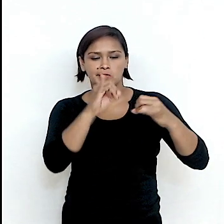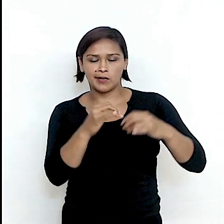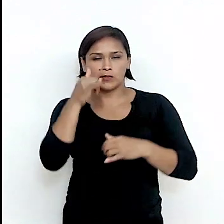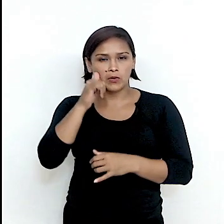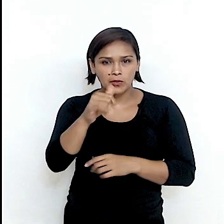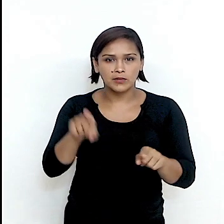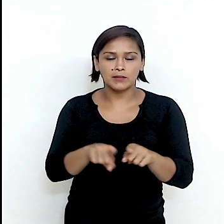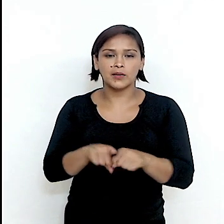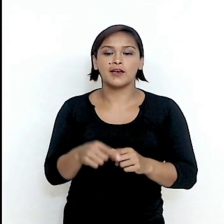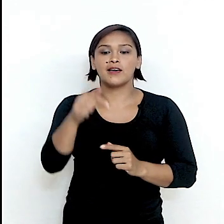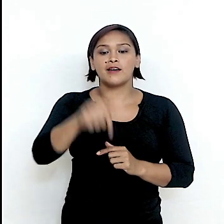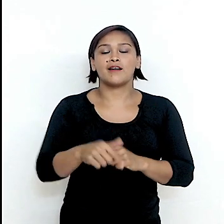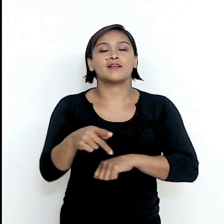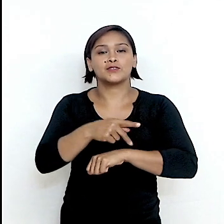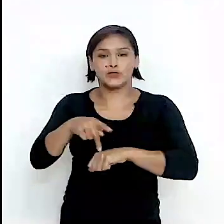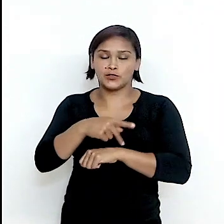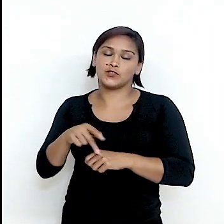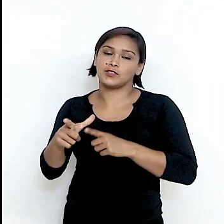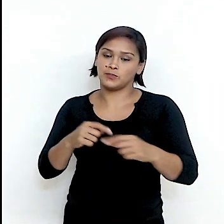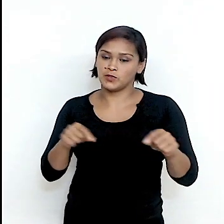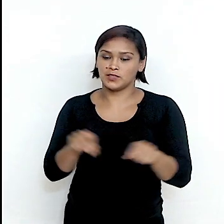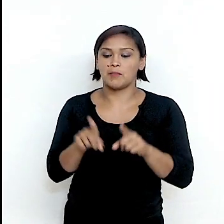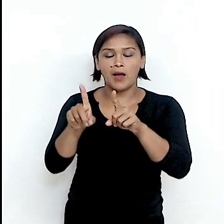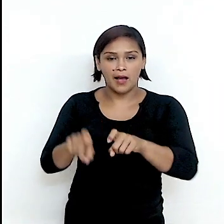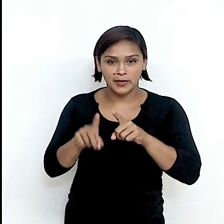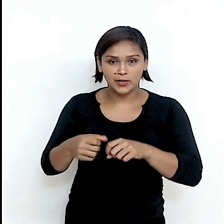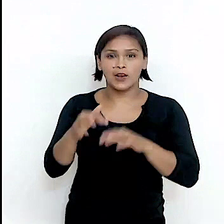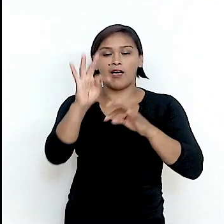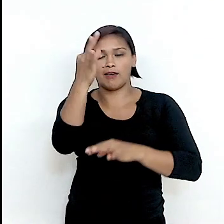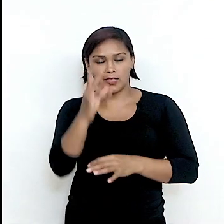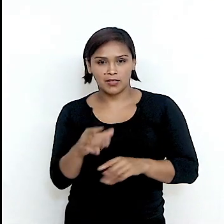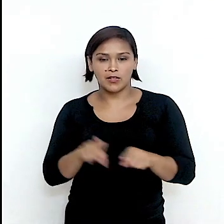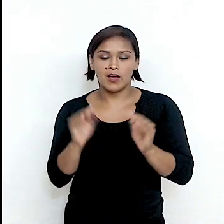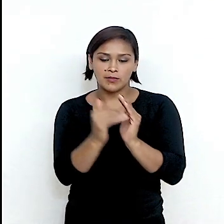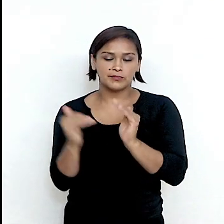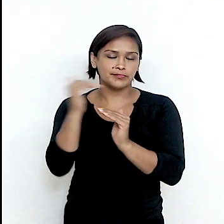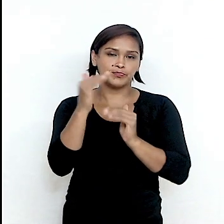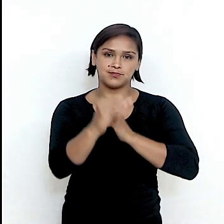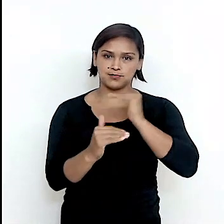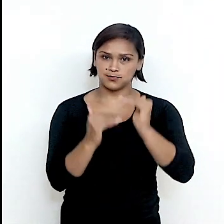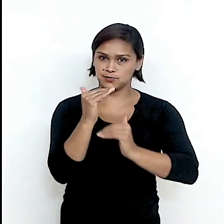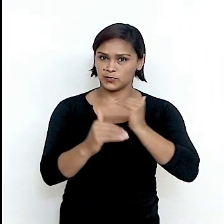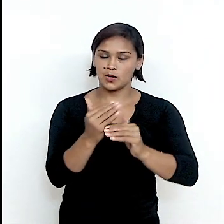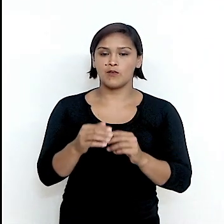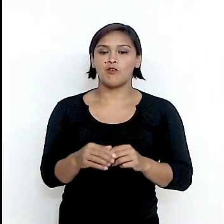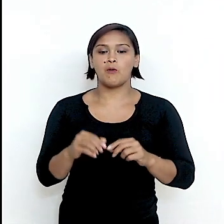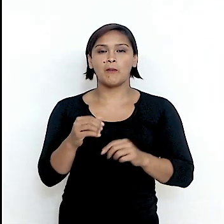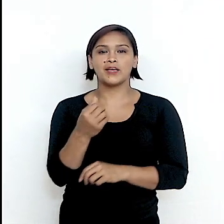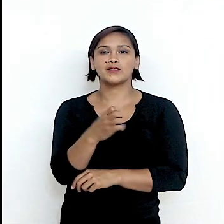a abinha japonês também no setor agrícola na evolução tecnológica que permitiu o desenvolvimento do